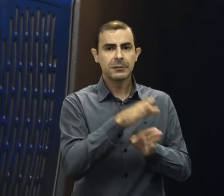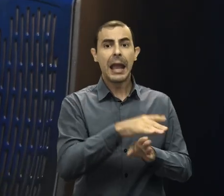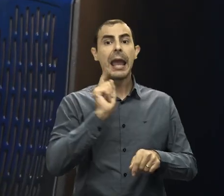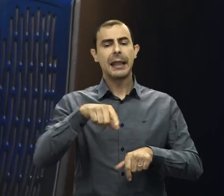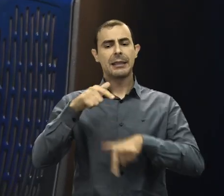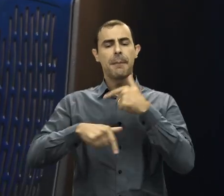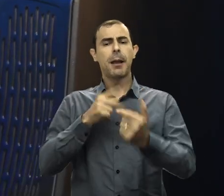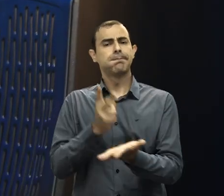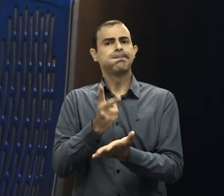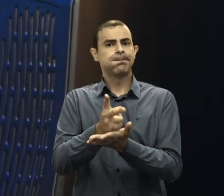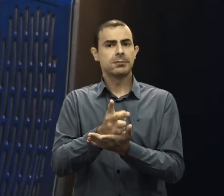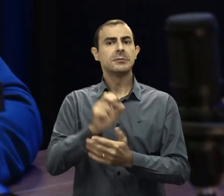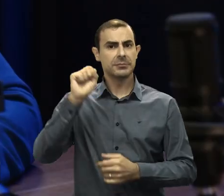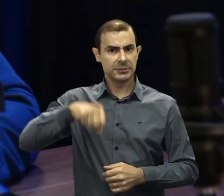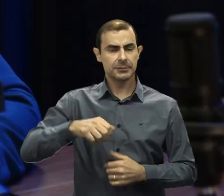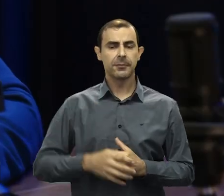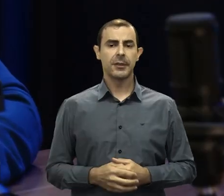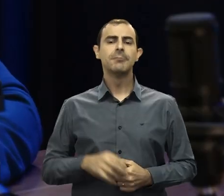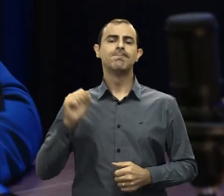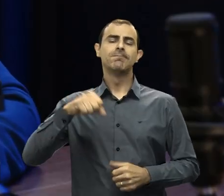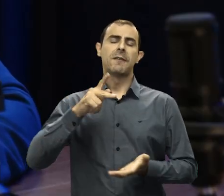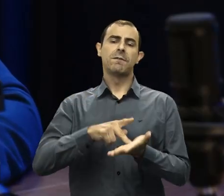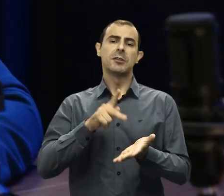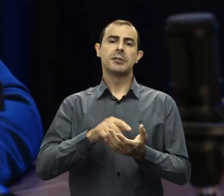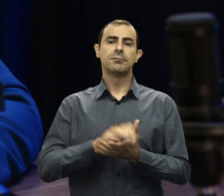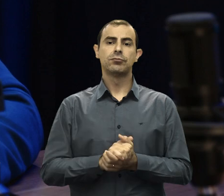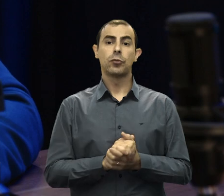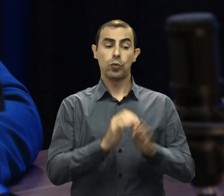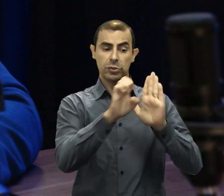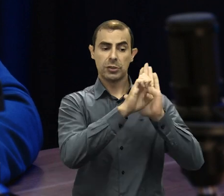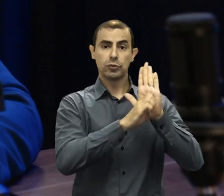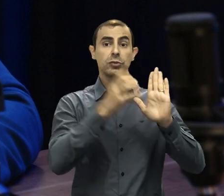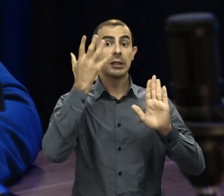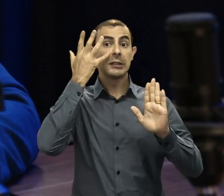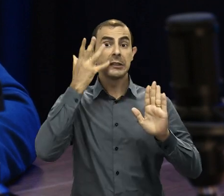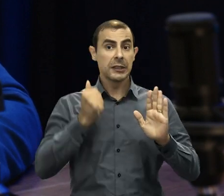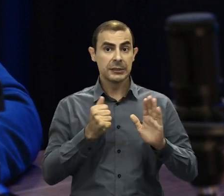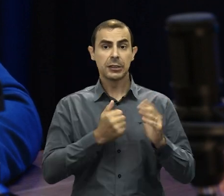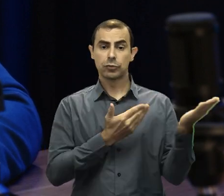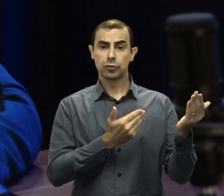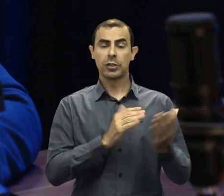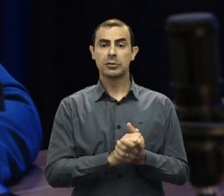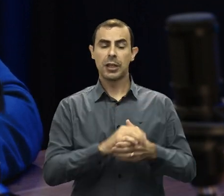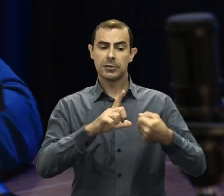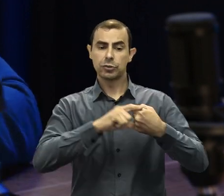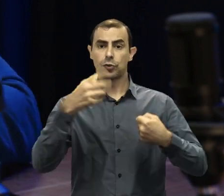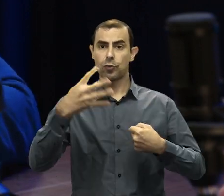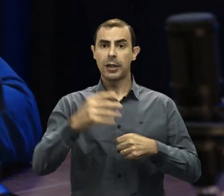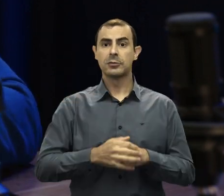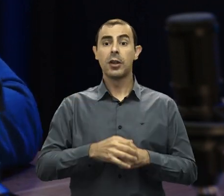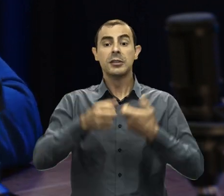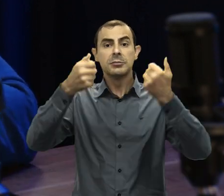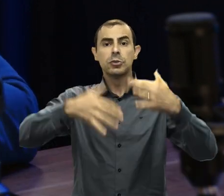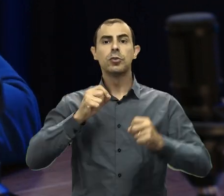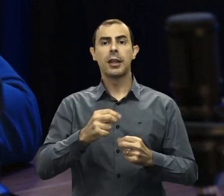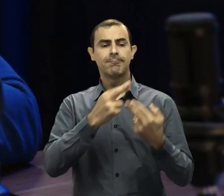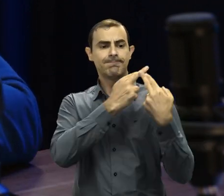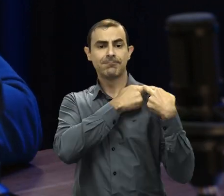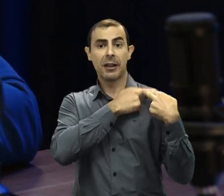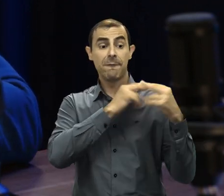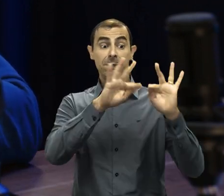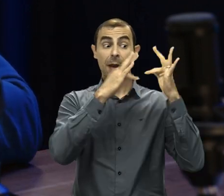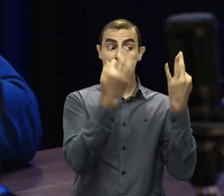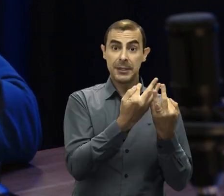ser constante, né? É verdade. O Estatuto da Criança e Adolescente, no artigo 4º, diz que é responsabilidade da família, do